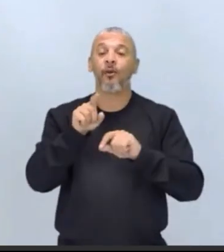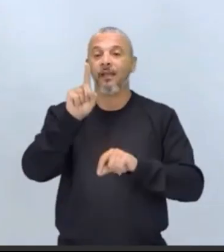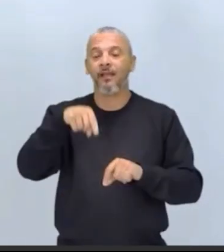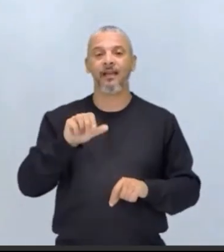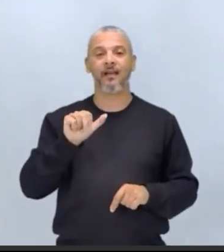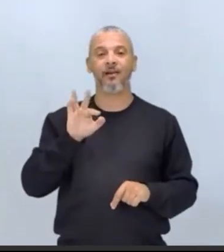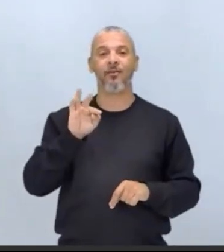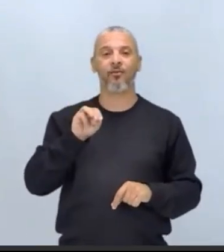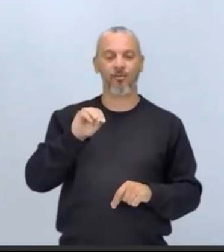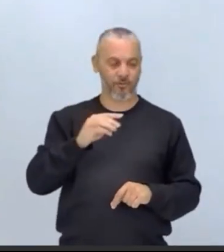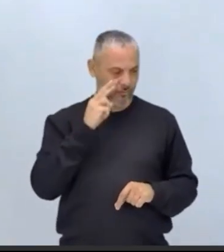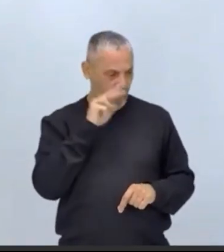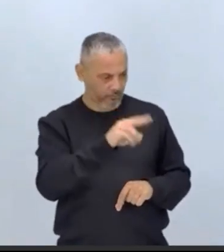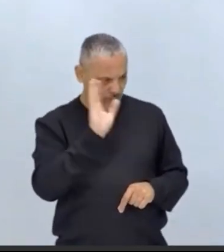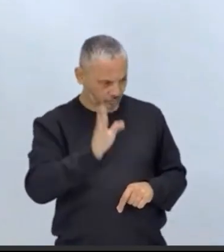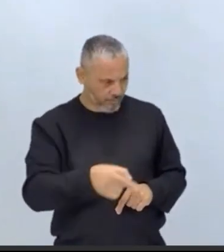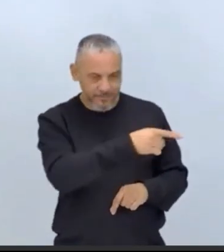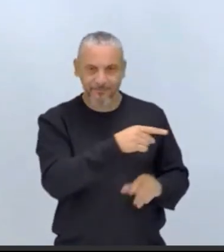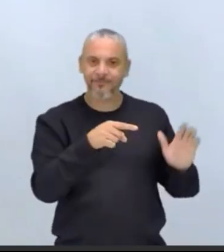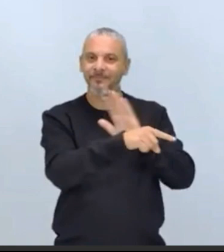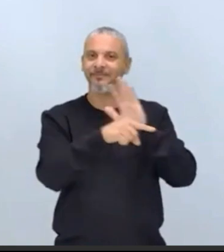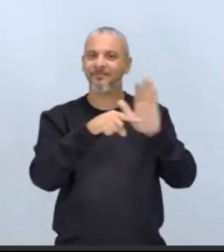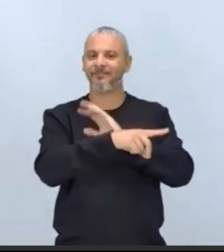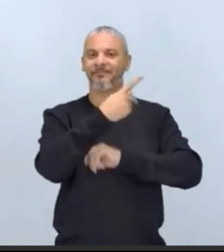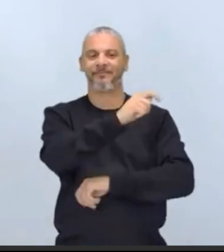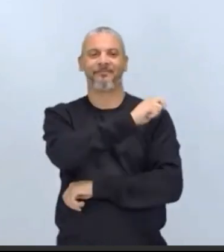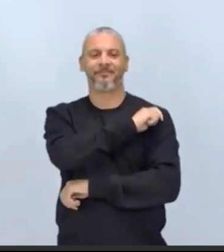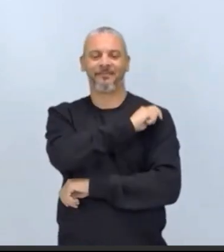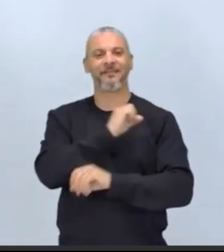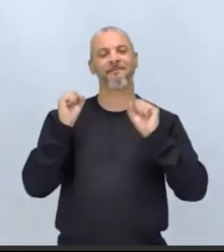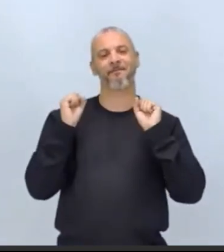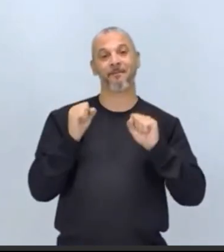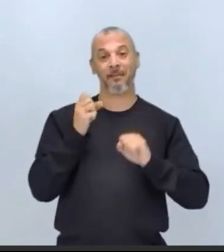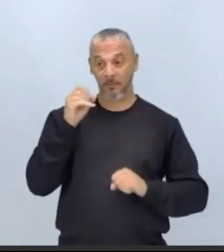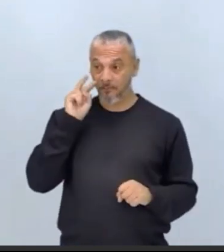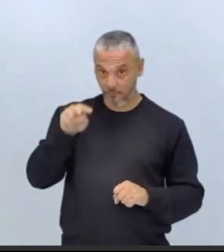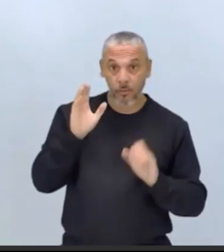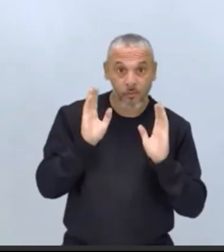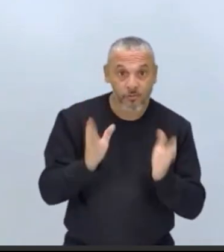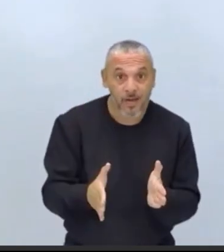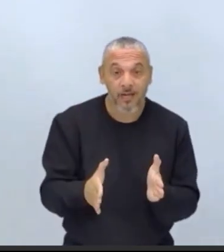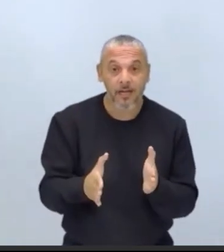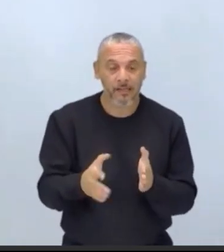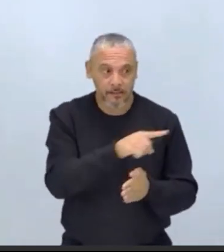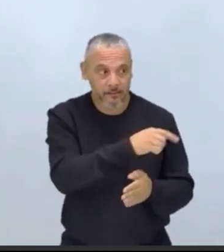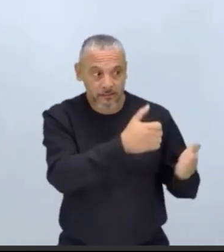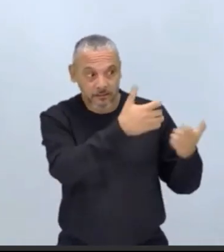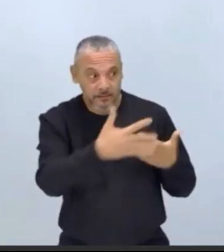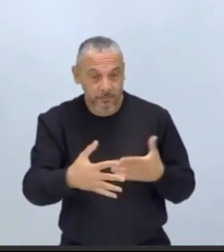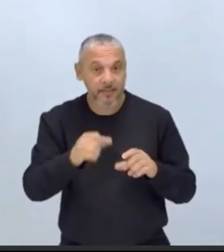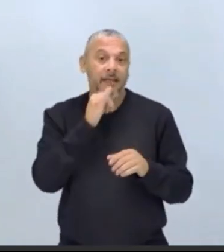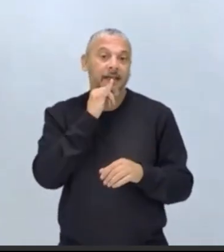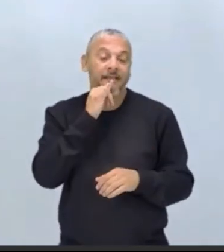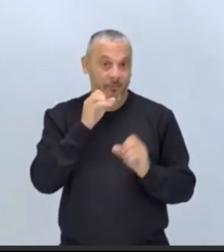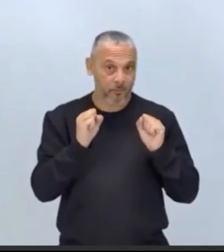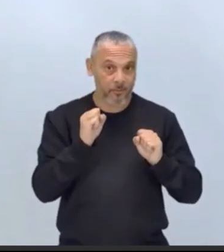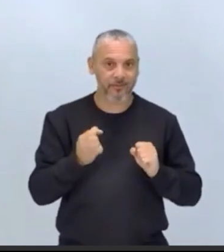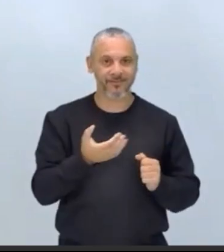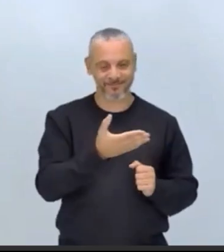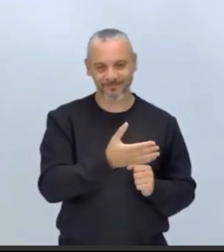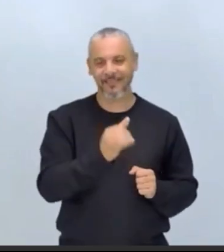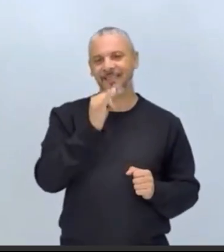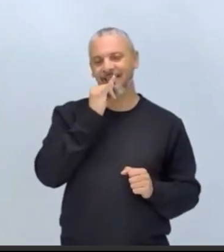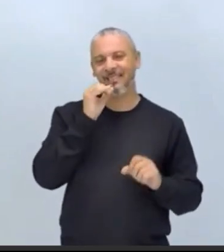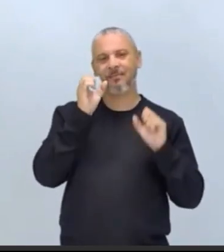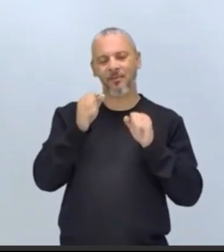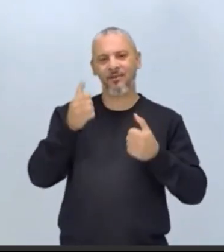autômatos e se eles já viram essas partes em algum outro mecanismo por aí. E se já viram, peça para eles trazerem esses exemplos. Esses exemplos,